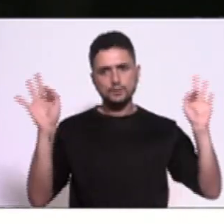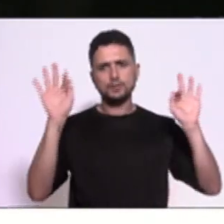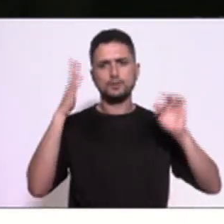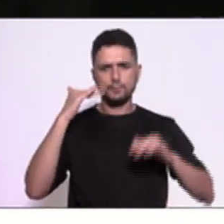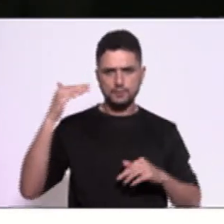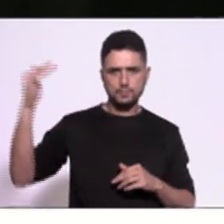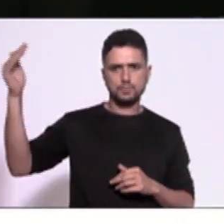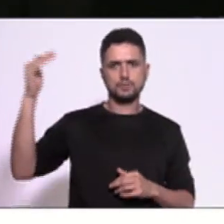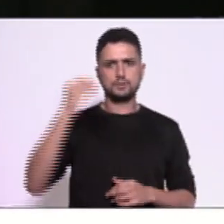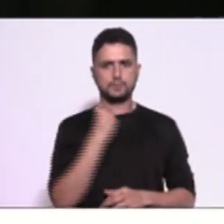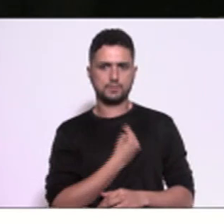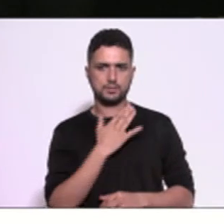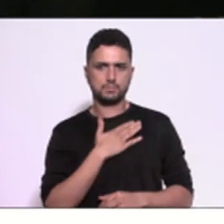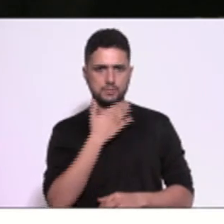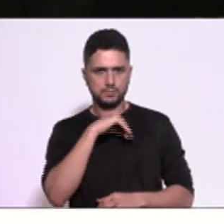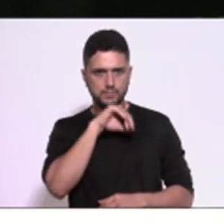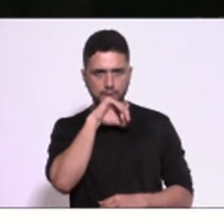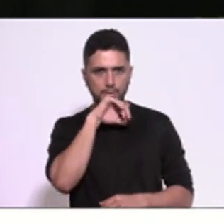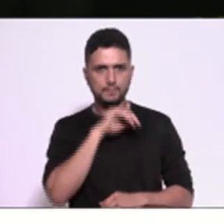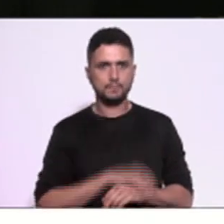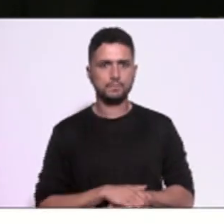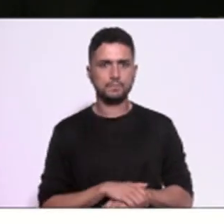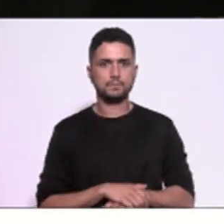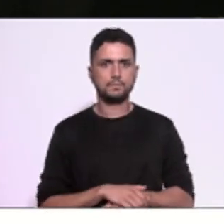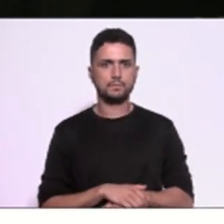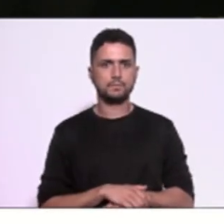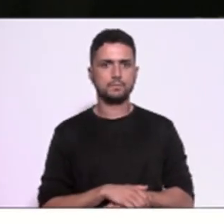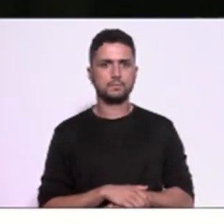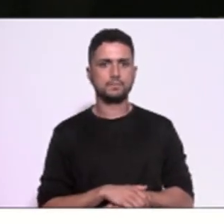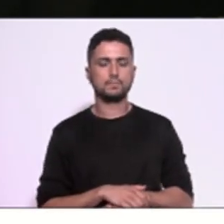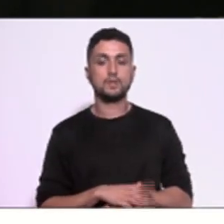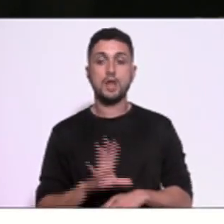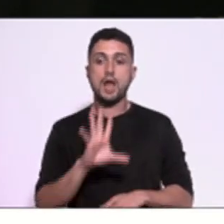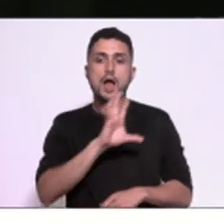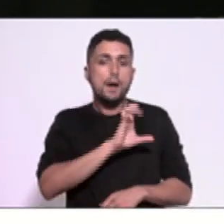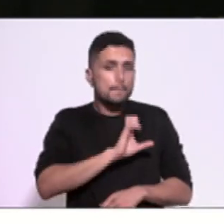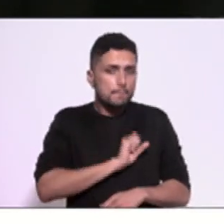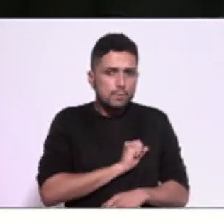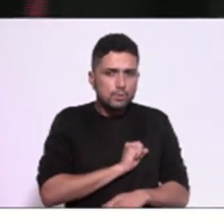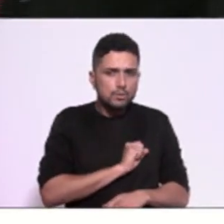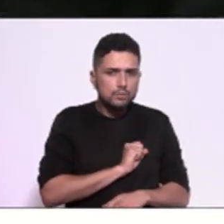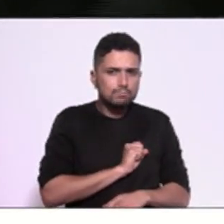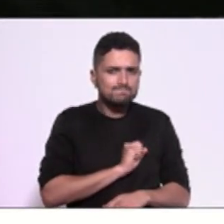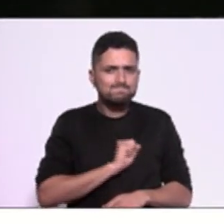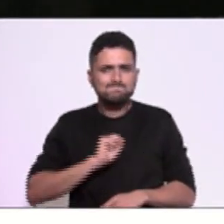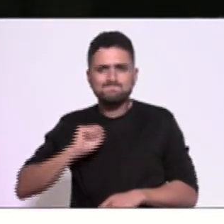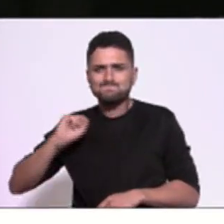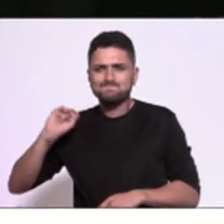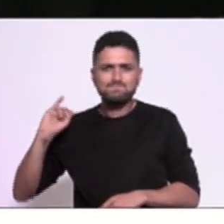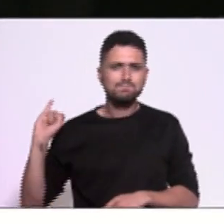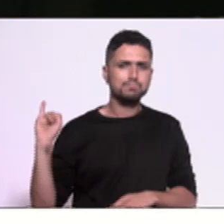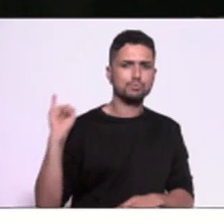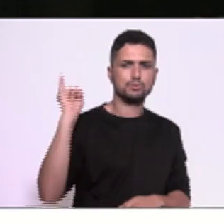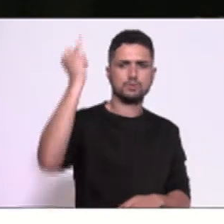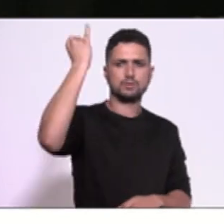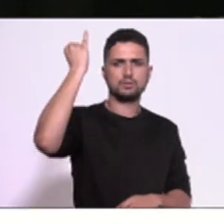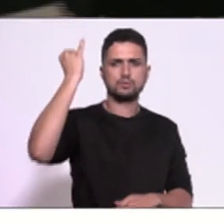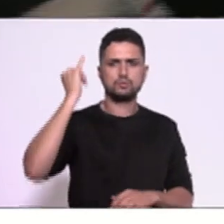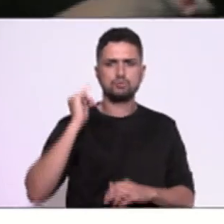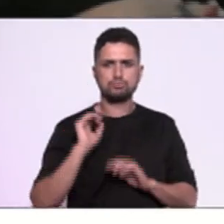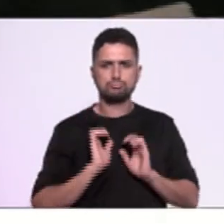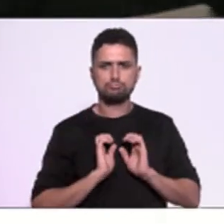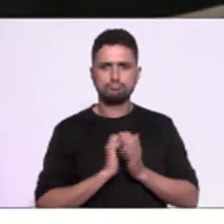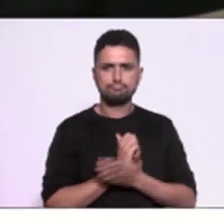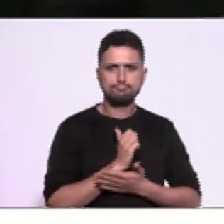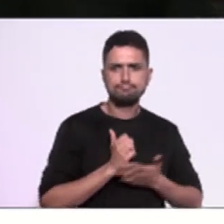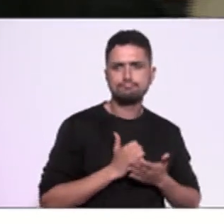de sua vida, a máxima sagrada de Augusto Conte: o amor por princípio e a ordem por base, o progresso